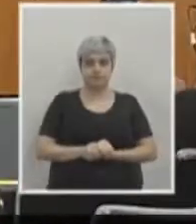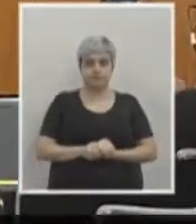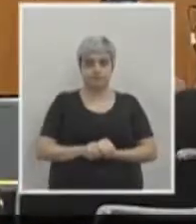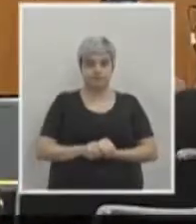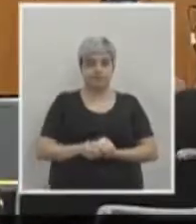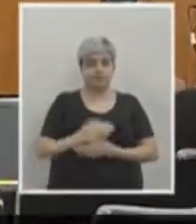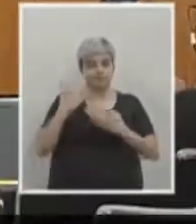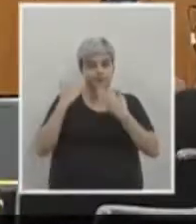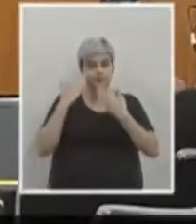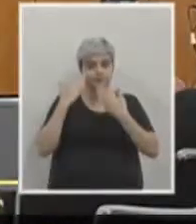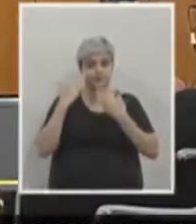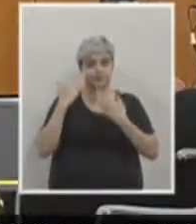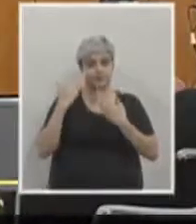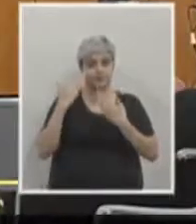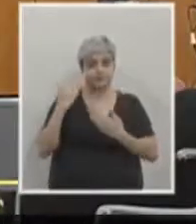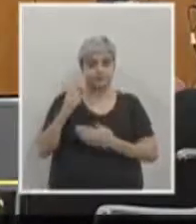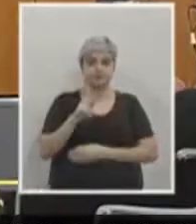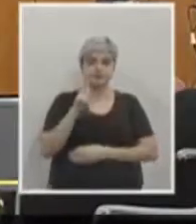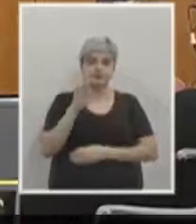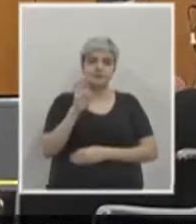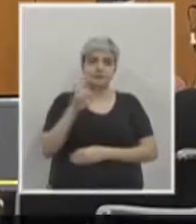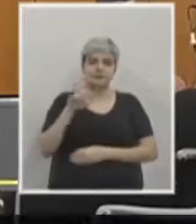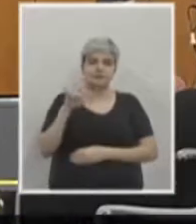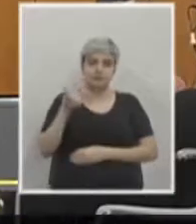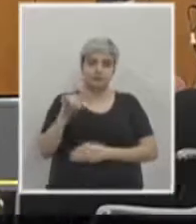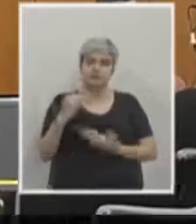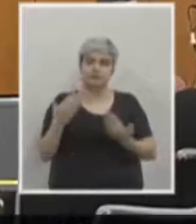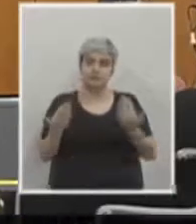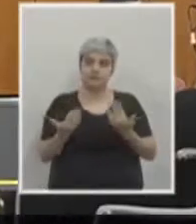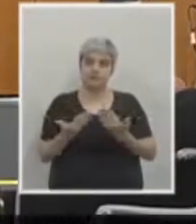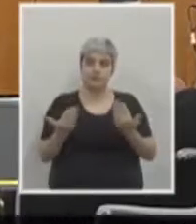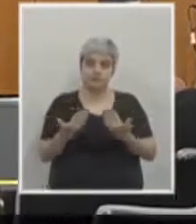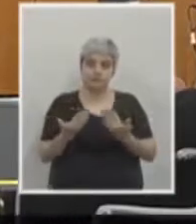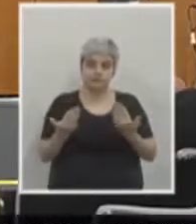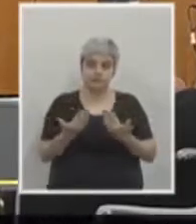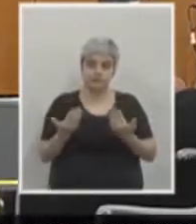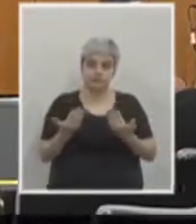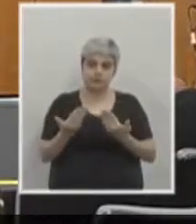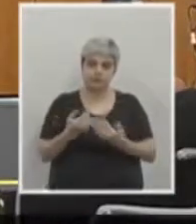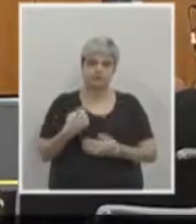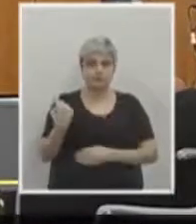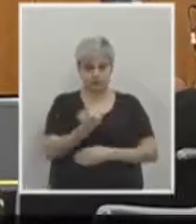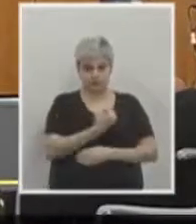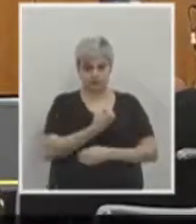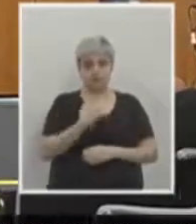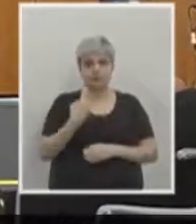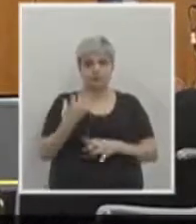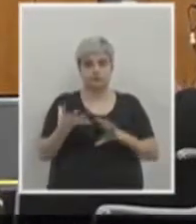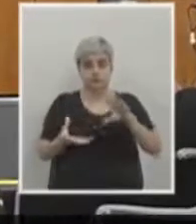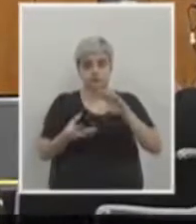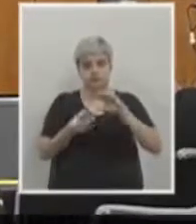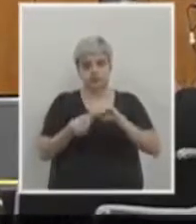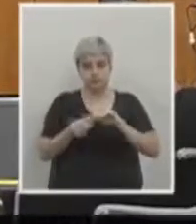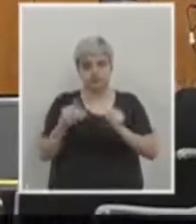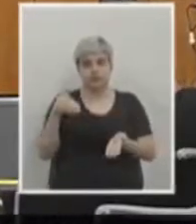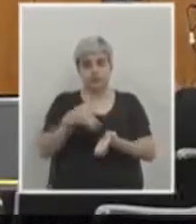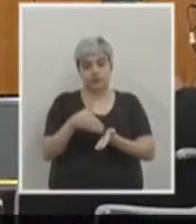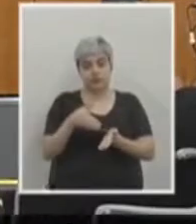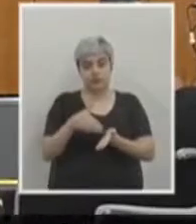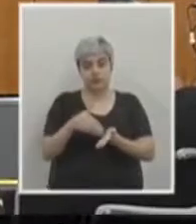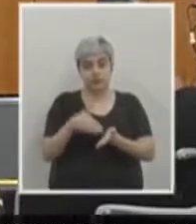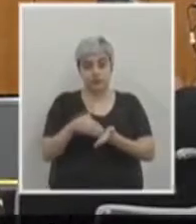Muito obrigado, Kelly. Vou passar, antes de voltar, então, a palavra aqui para a mesa, para as considerações já finais,